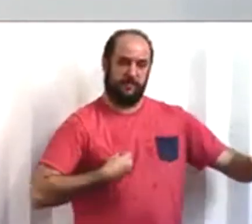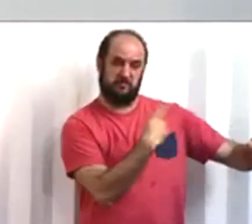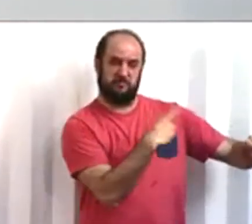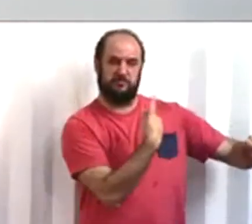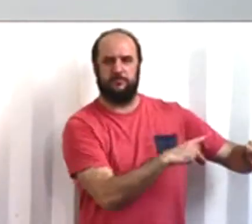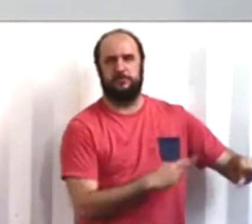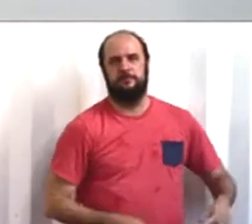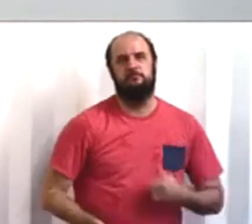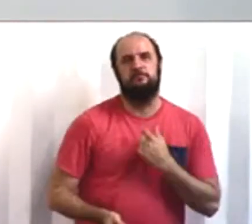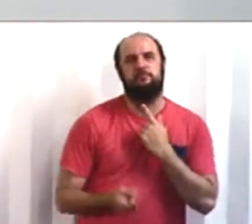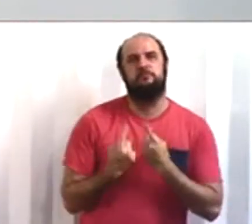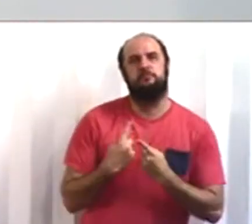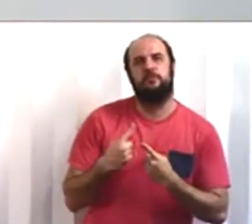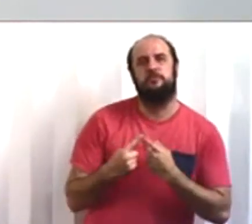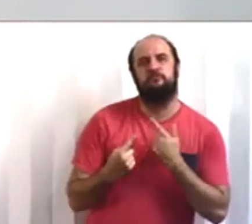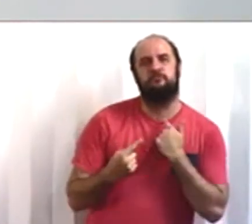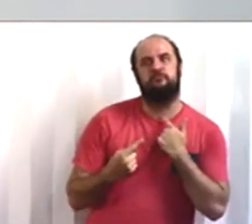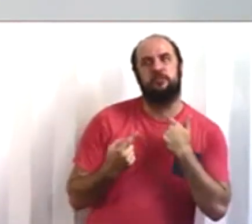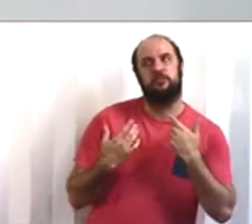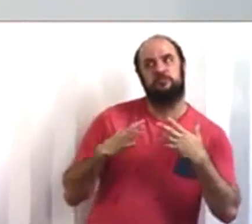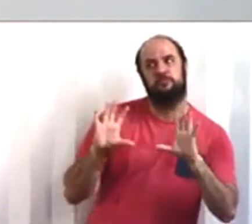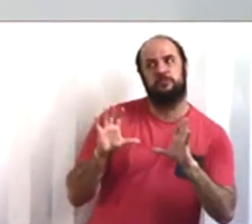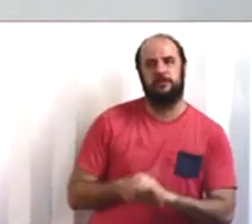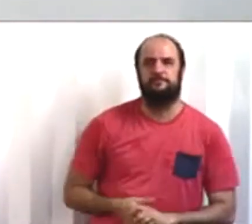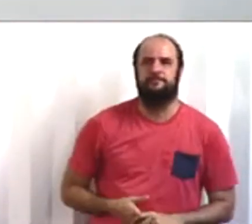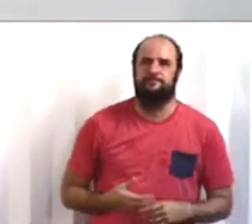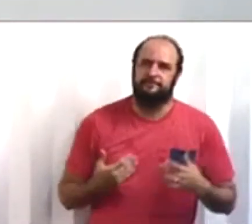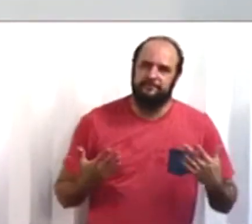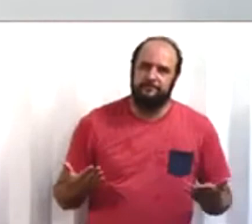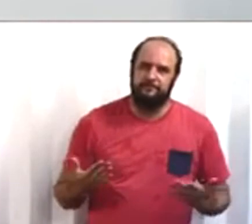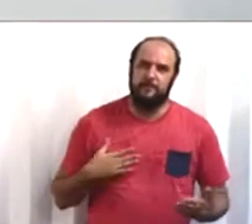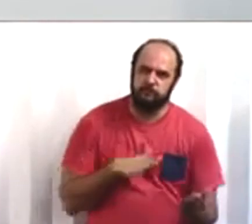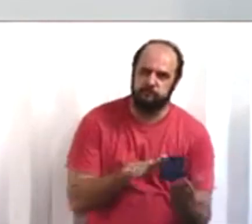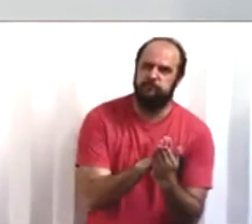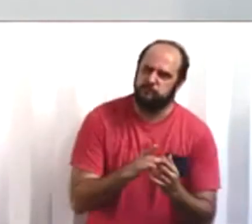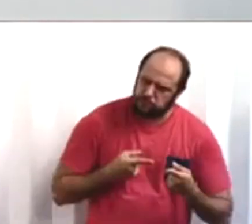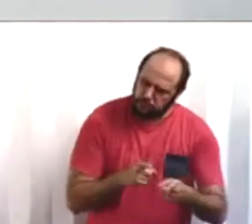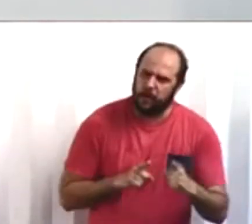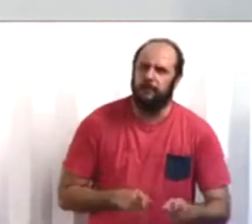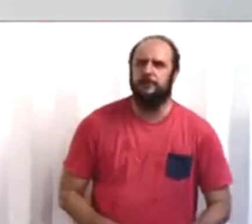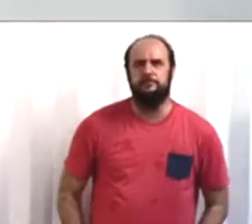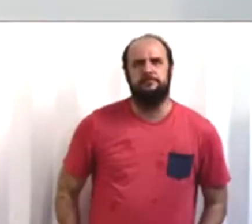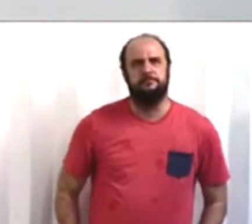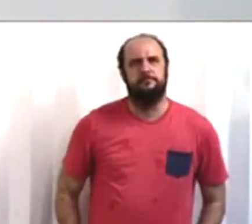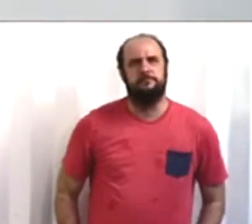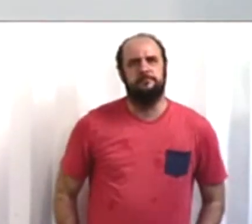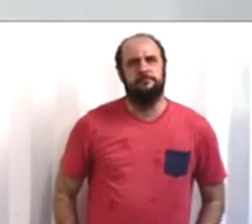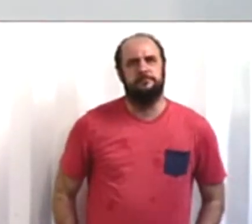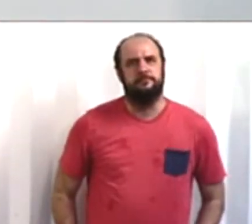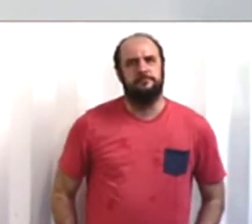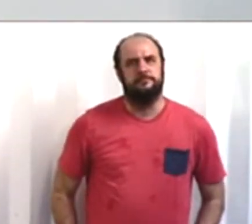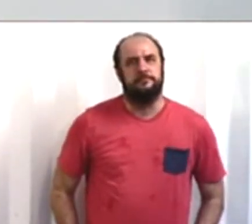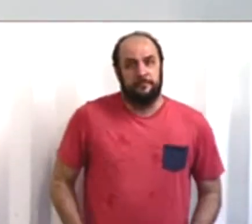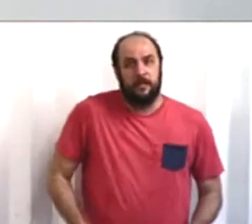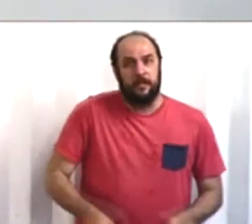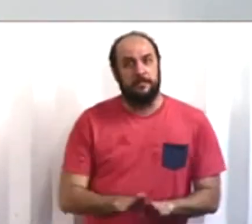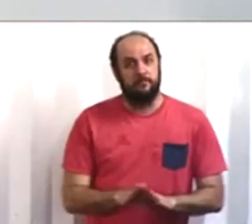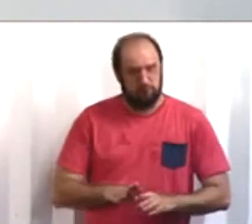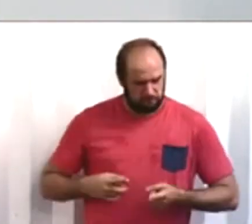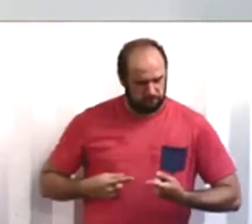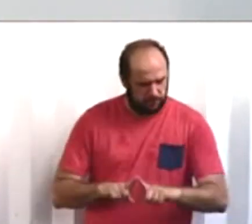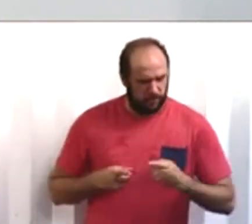Foi você que não quis. O Evangelho é uma ameaça, sim. E o Evangelho também é uma ameaça